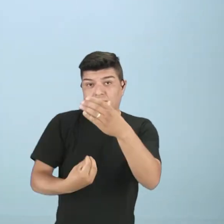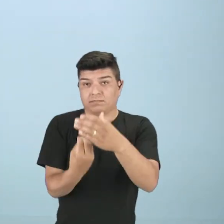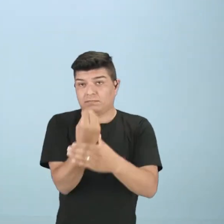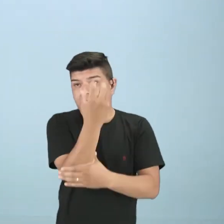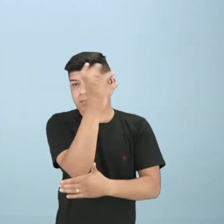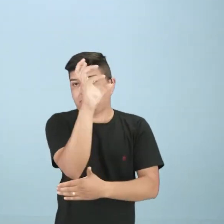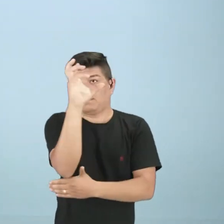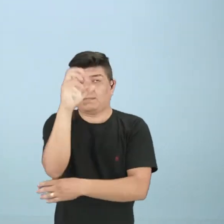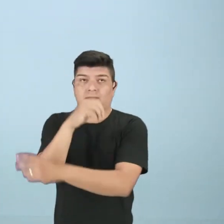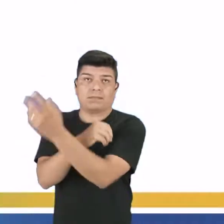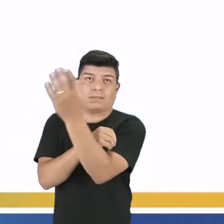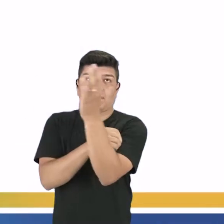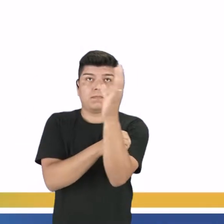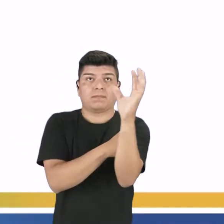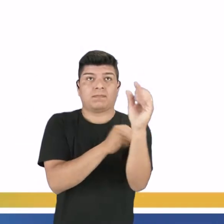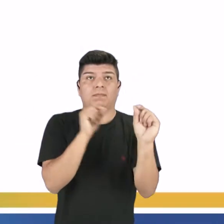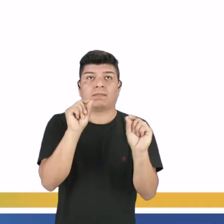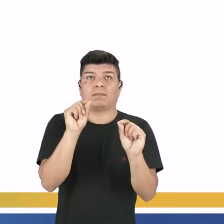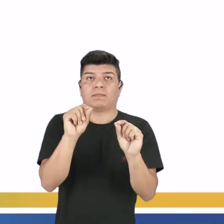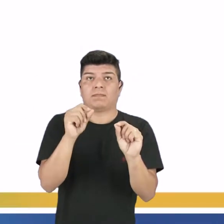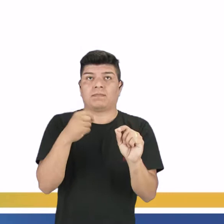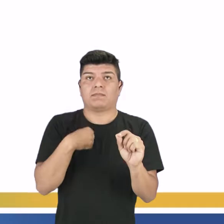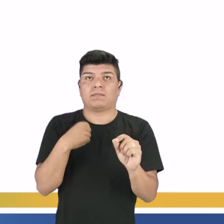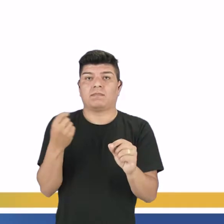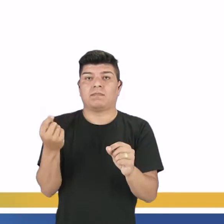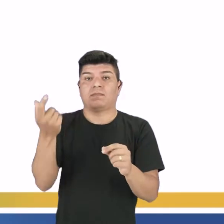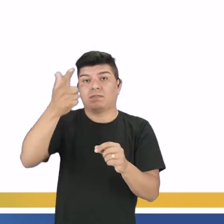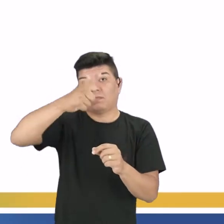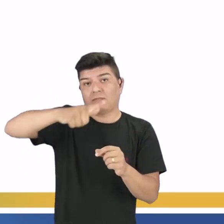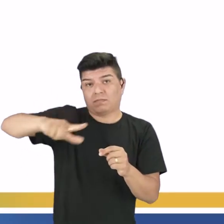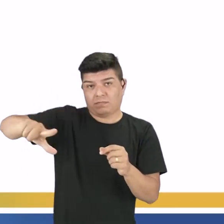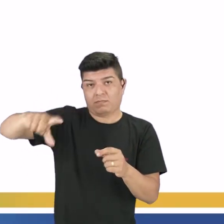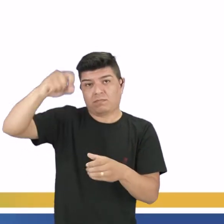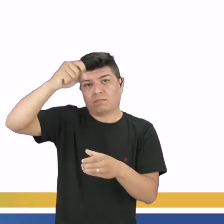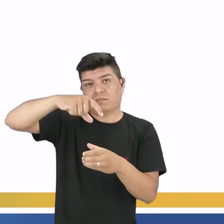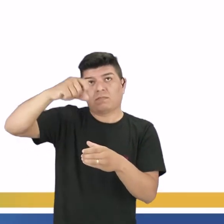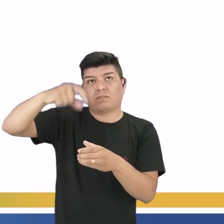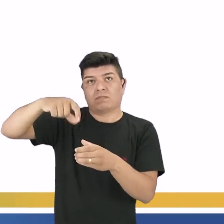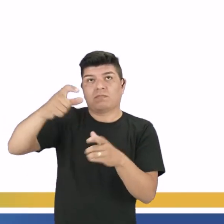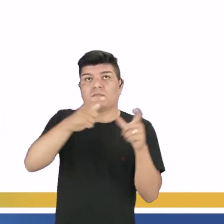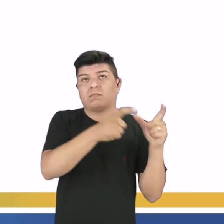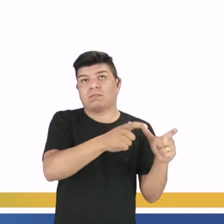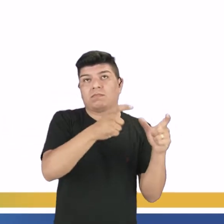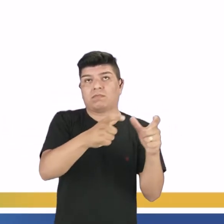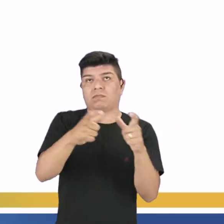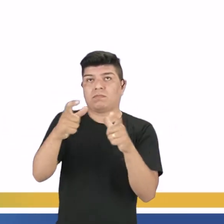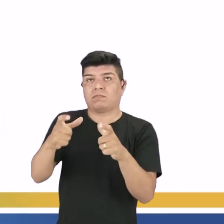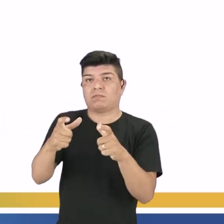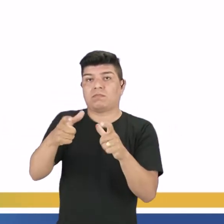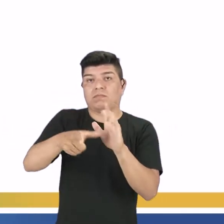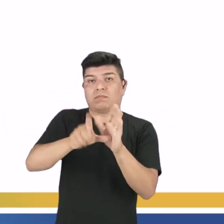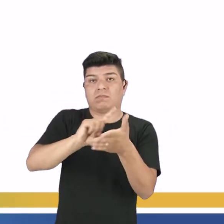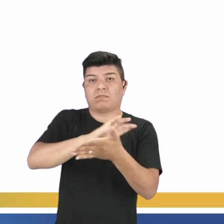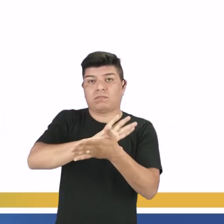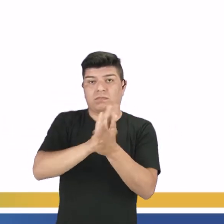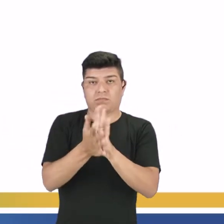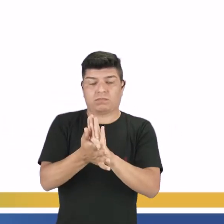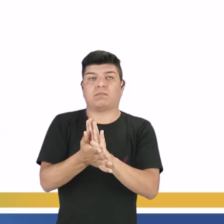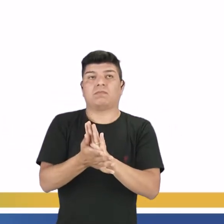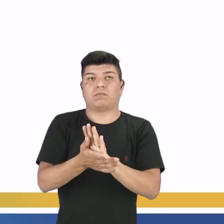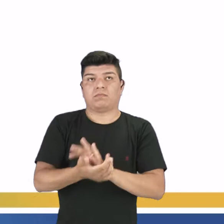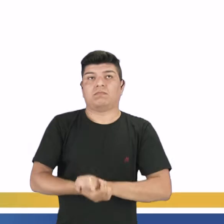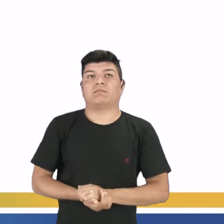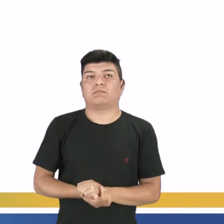Reflorestamento. O reflorestamento consiste na reposição da vegetação em locais que foram anteriormente